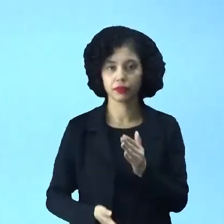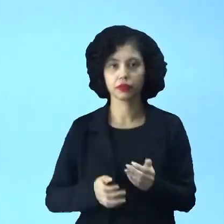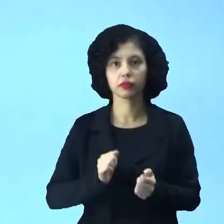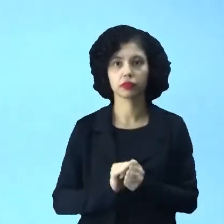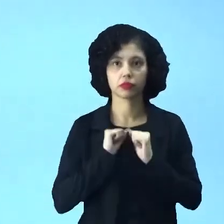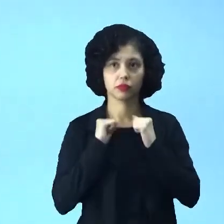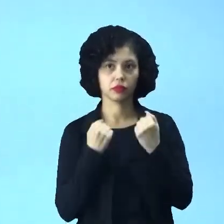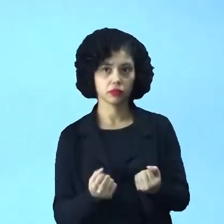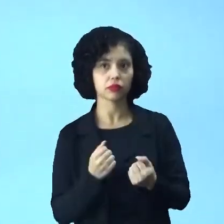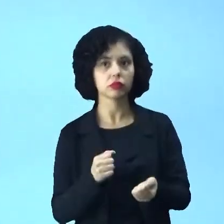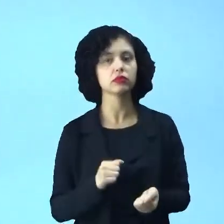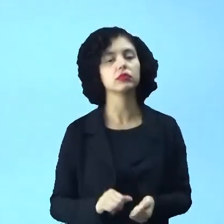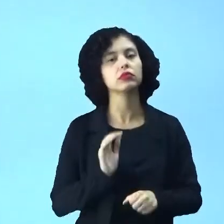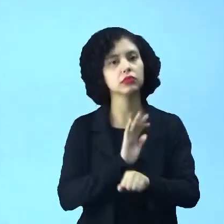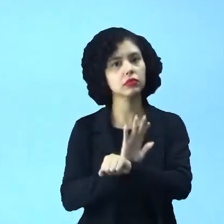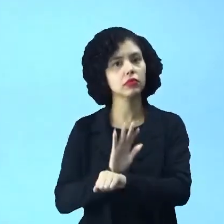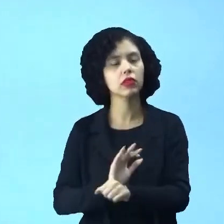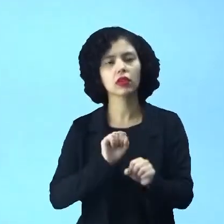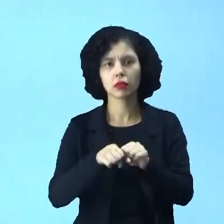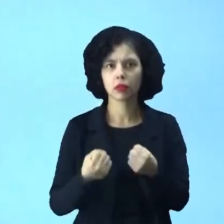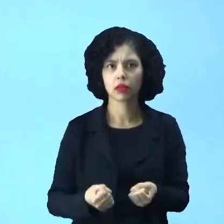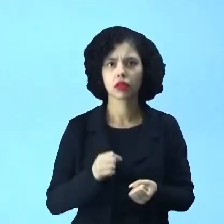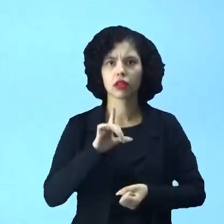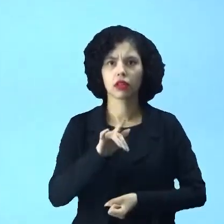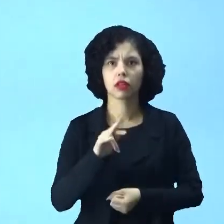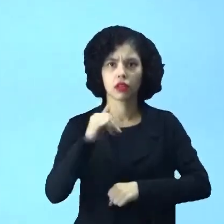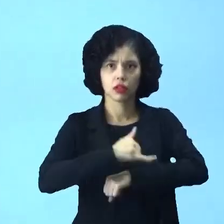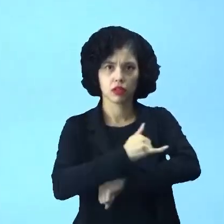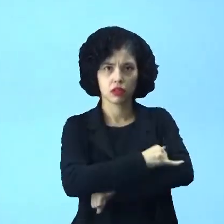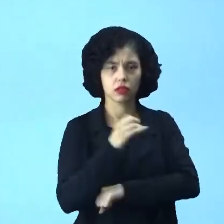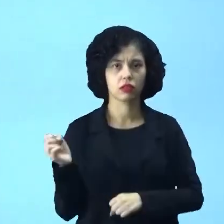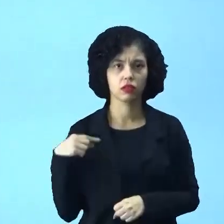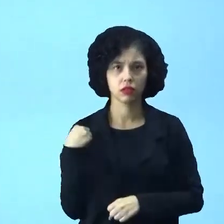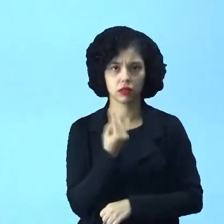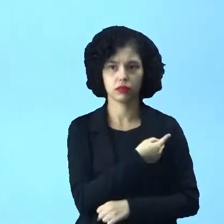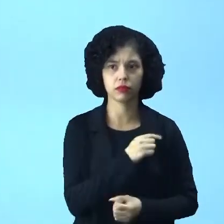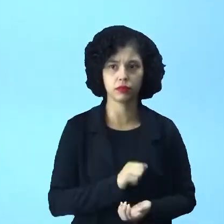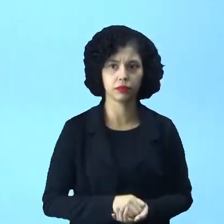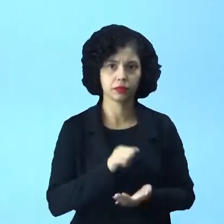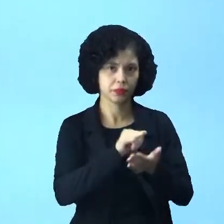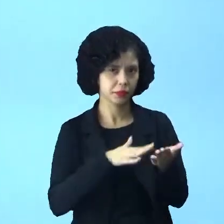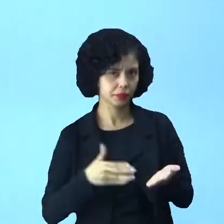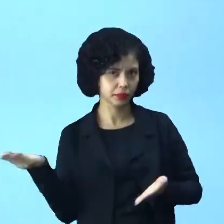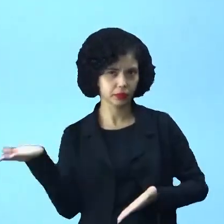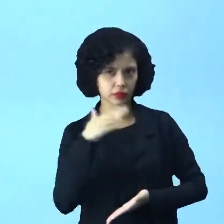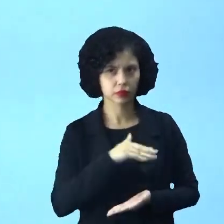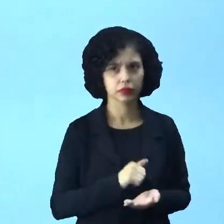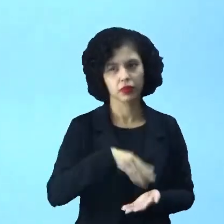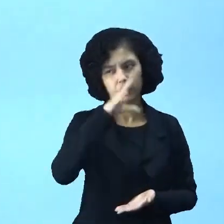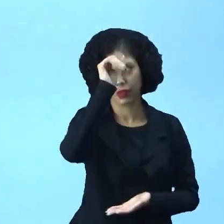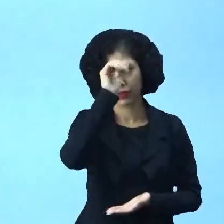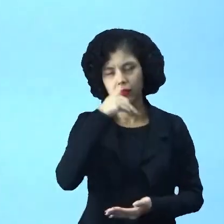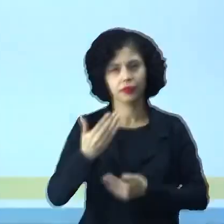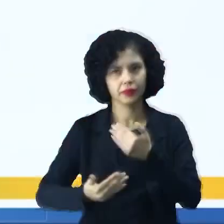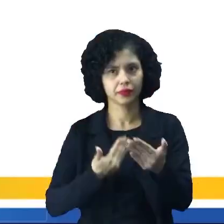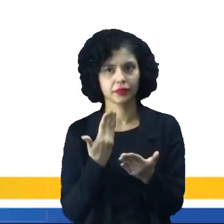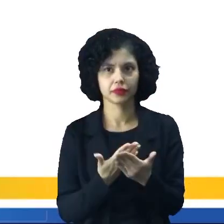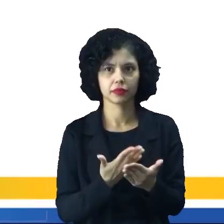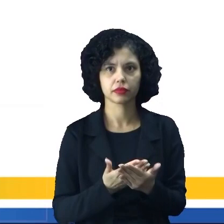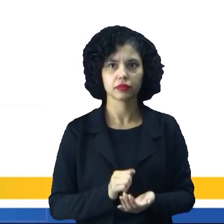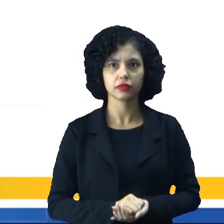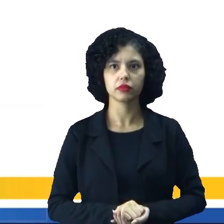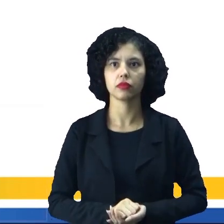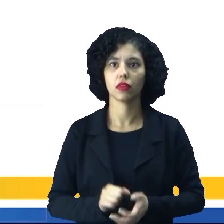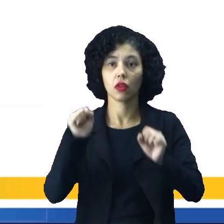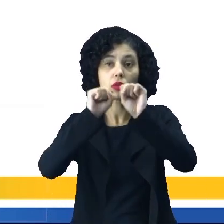peso. Então isso ajuda muito a quebrar boa parte dos lipídios do nosso corpo. Vamos agora para o nosso exercício, vamos ver o que a gente aprendeu durante essa aula. Vamos